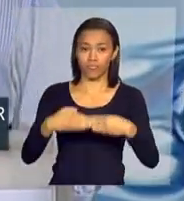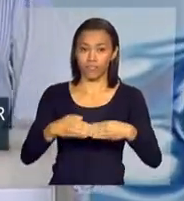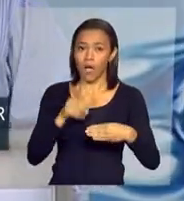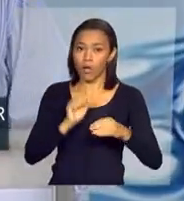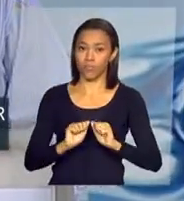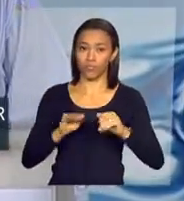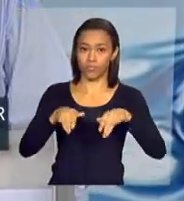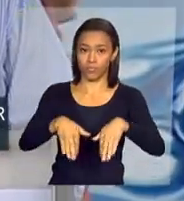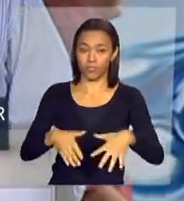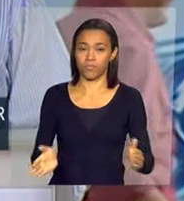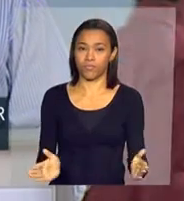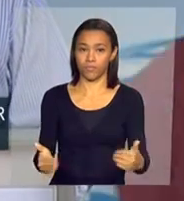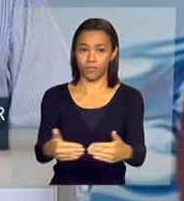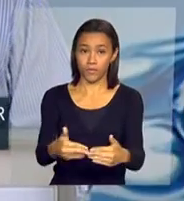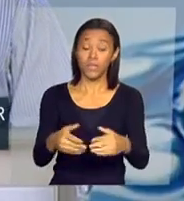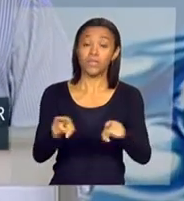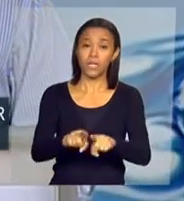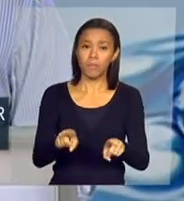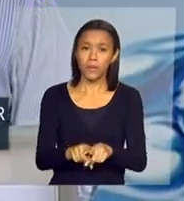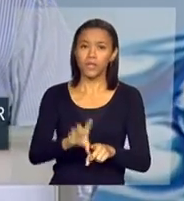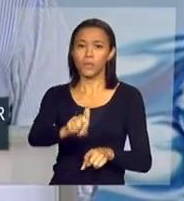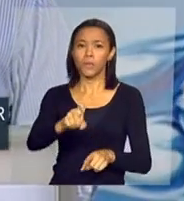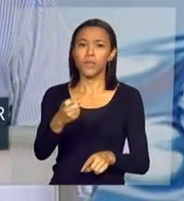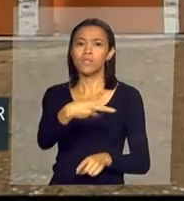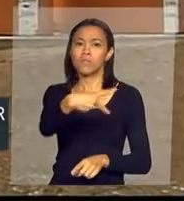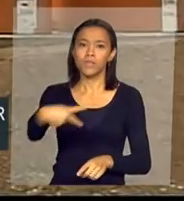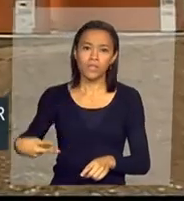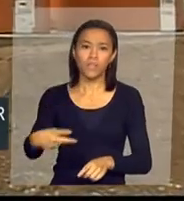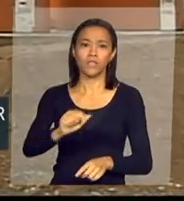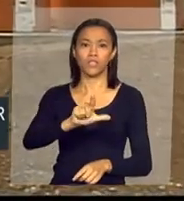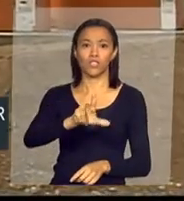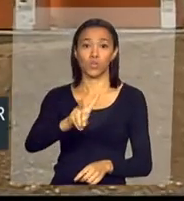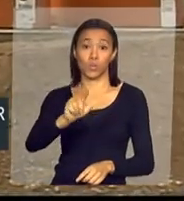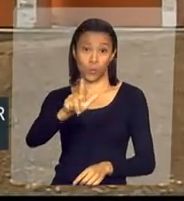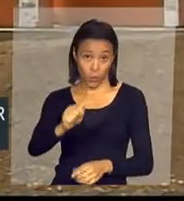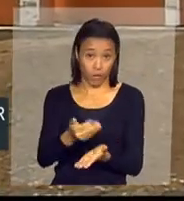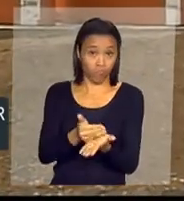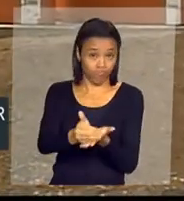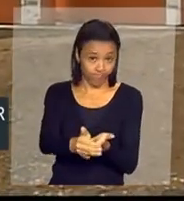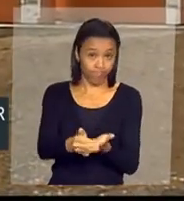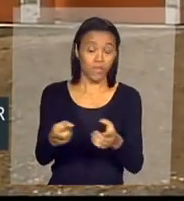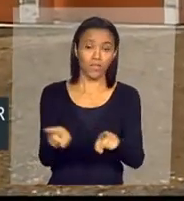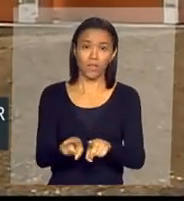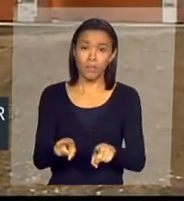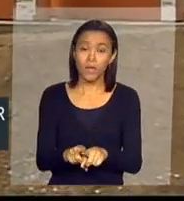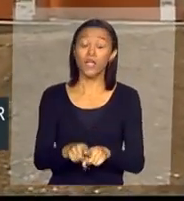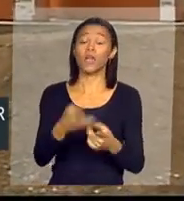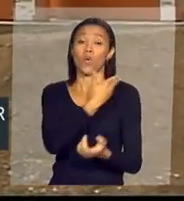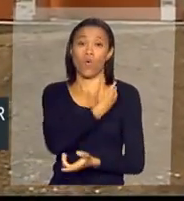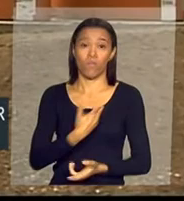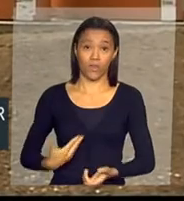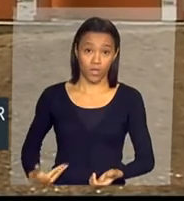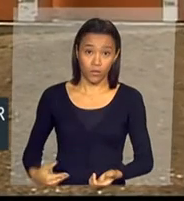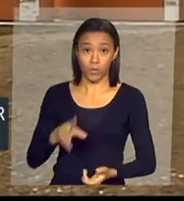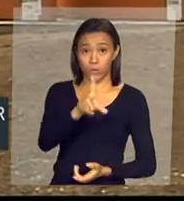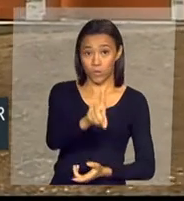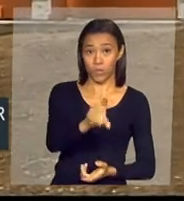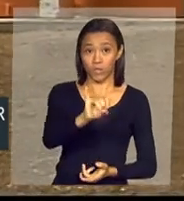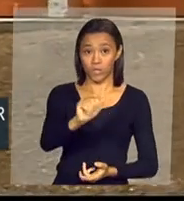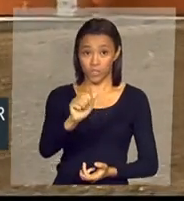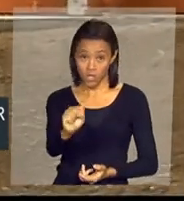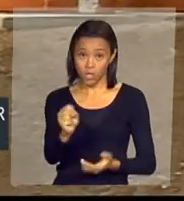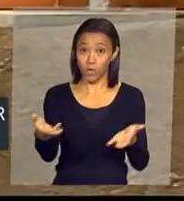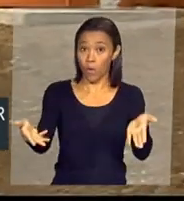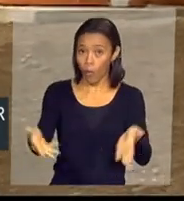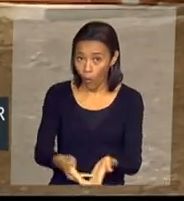governos petistas do ex-presidente Luiz Inácio Lula da Silva e do então governador Wellington Dias,